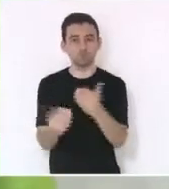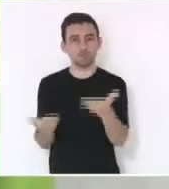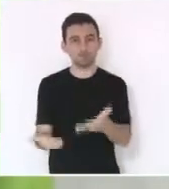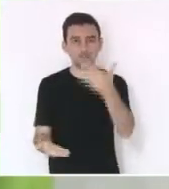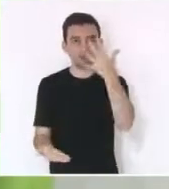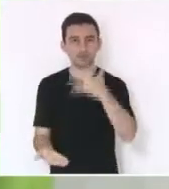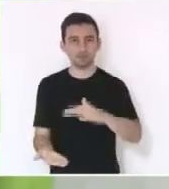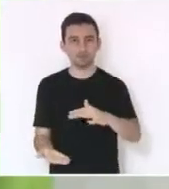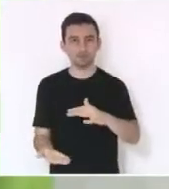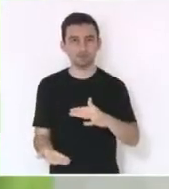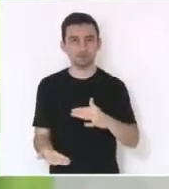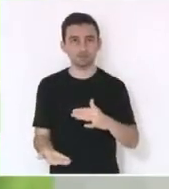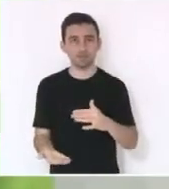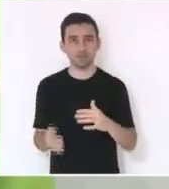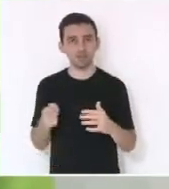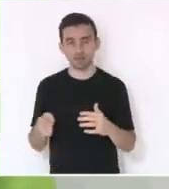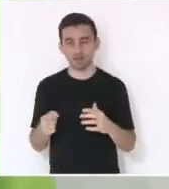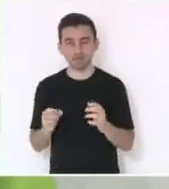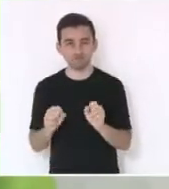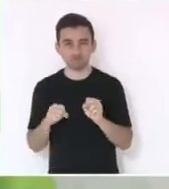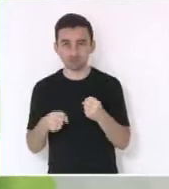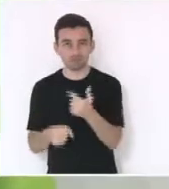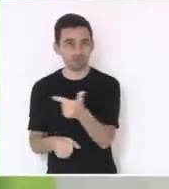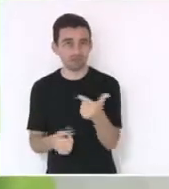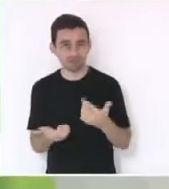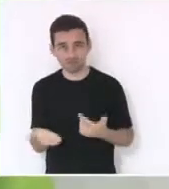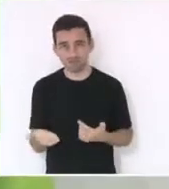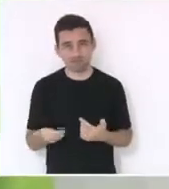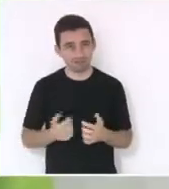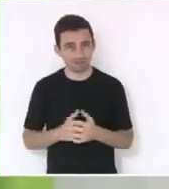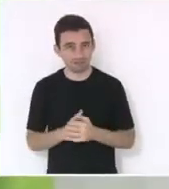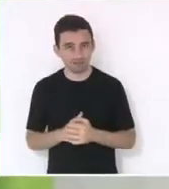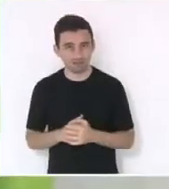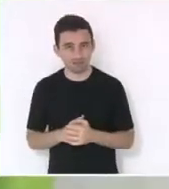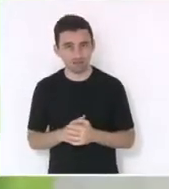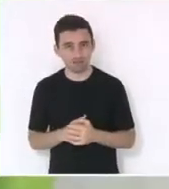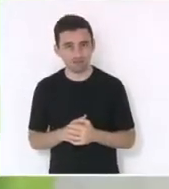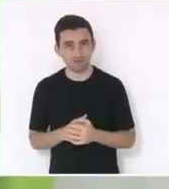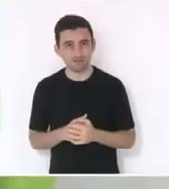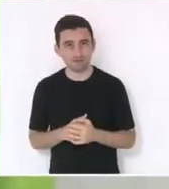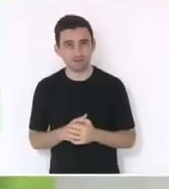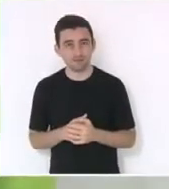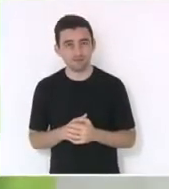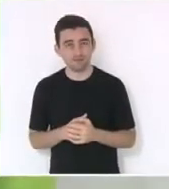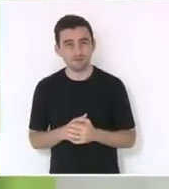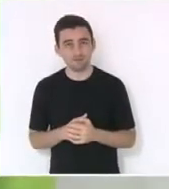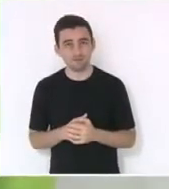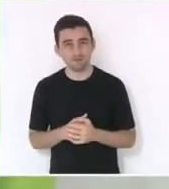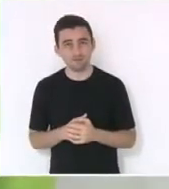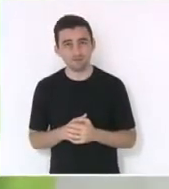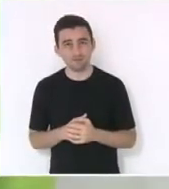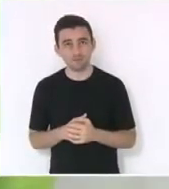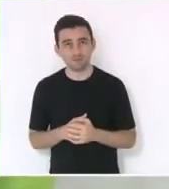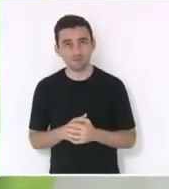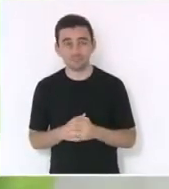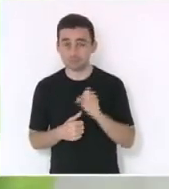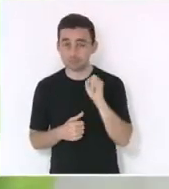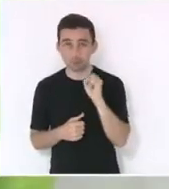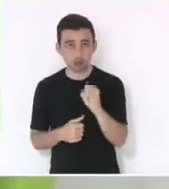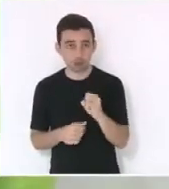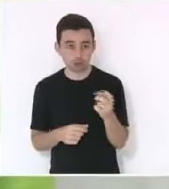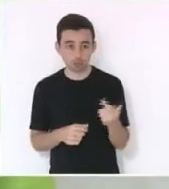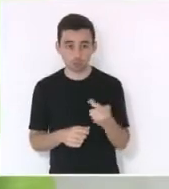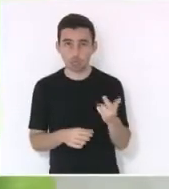essa criança que indefesa, amigo Valduga. E se não fosse essa